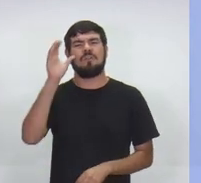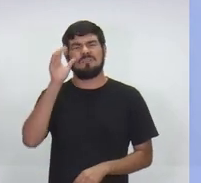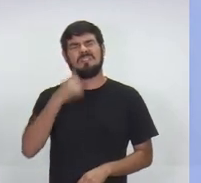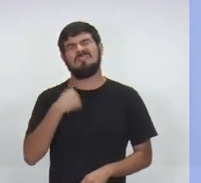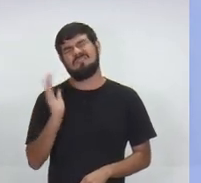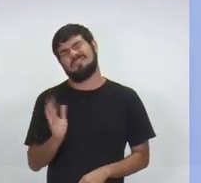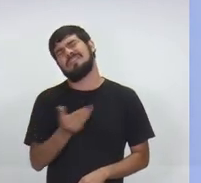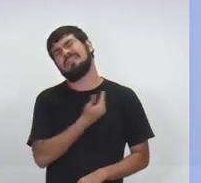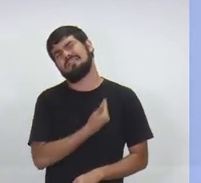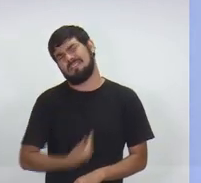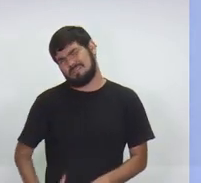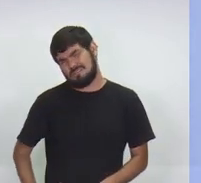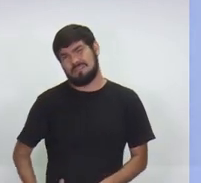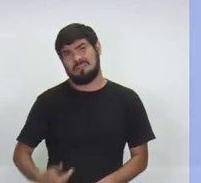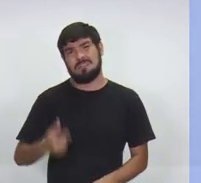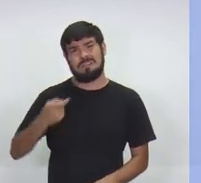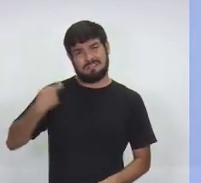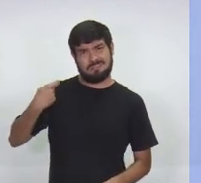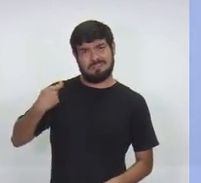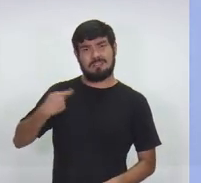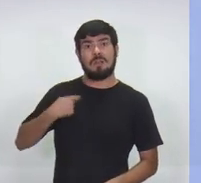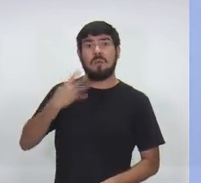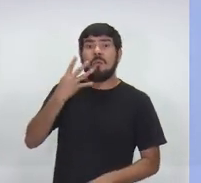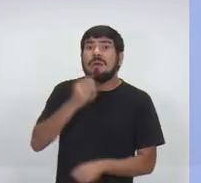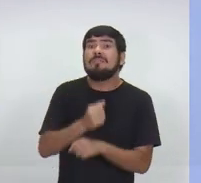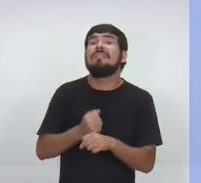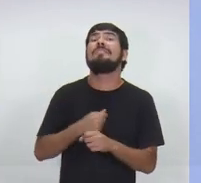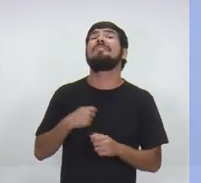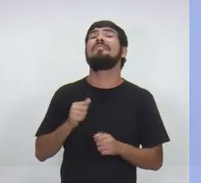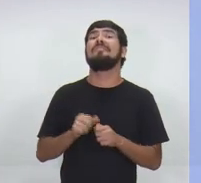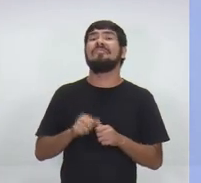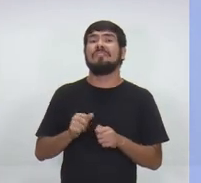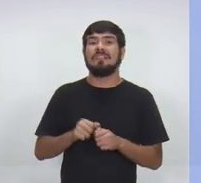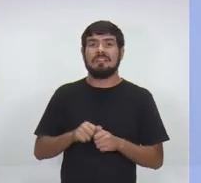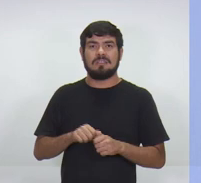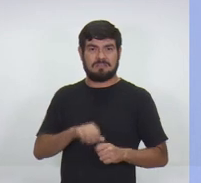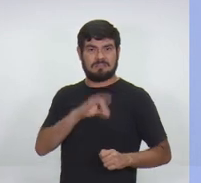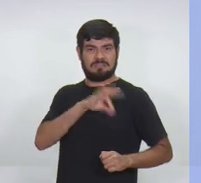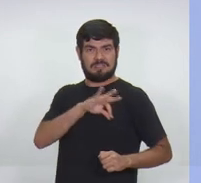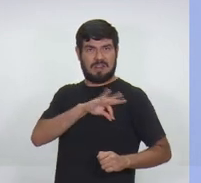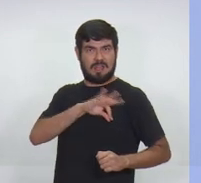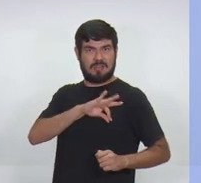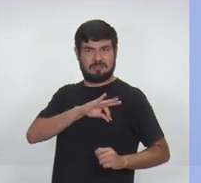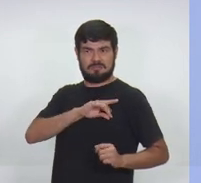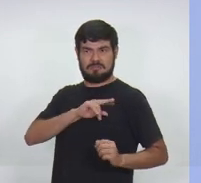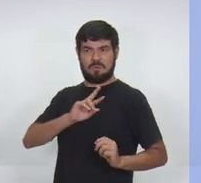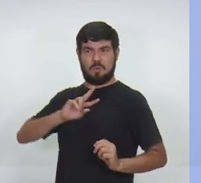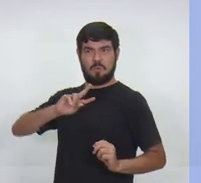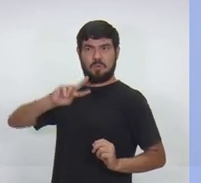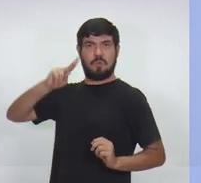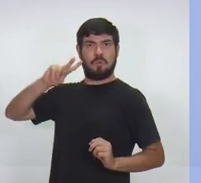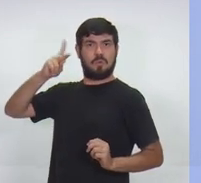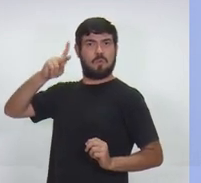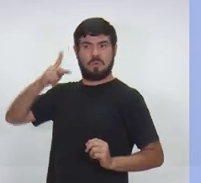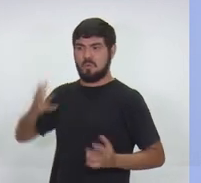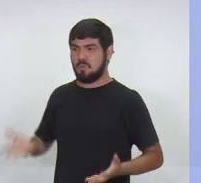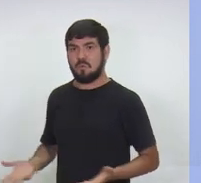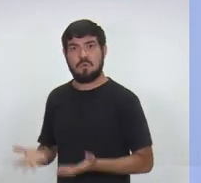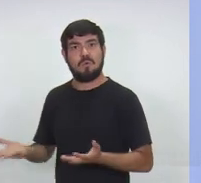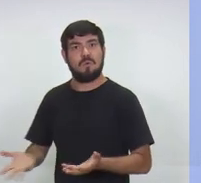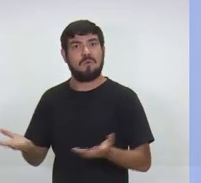e apenas quatro anos eu fiz o plano de cargos carreira e salário de todos os servidores do estado todos sem